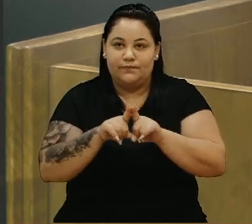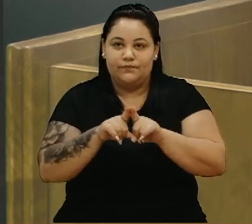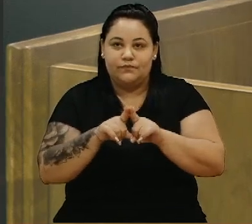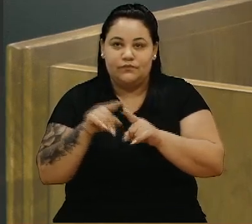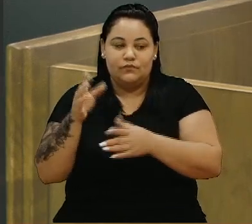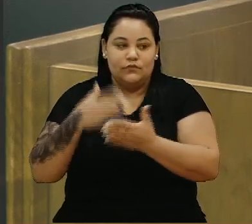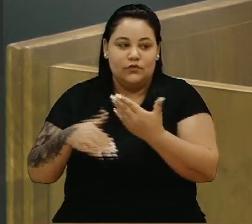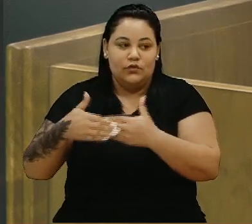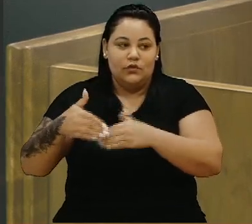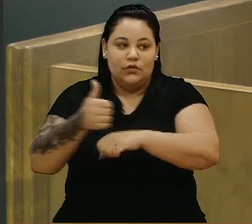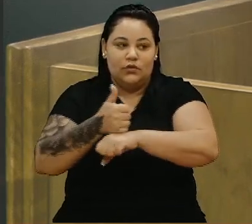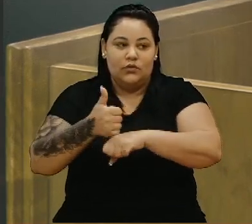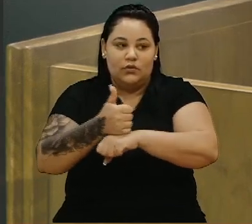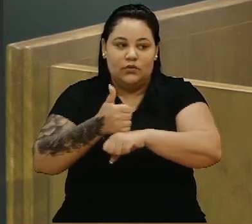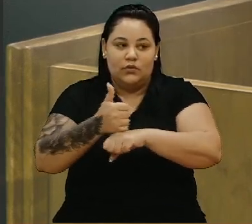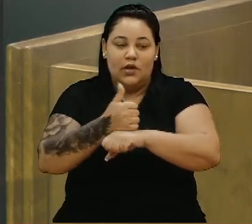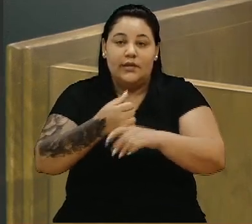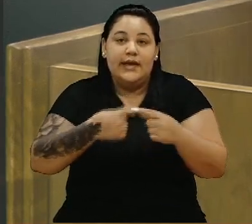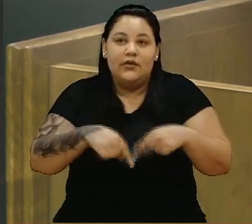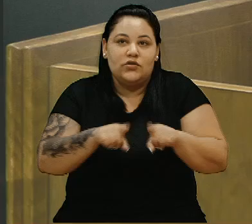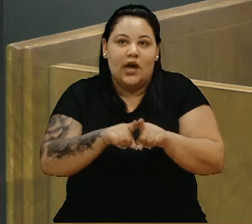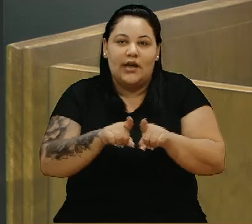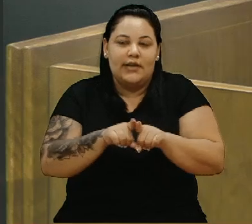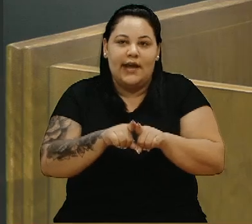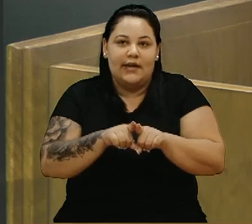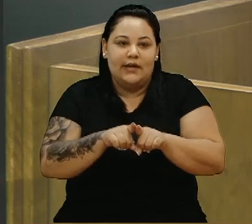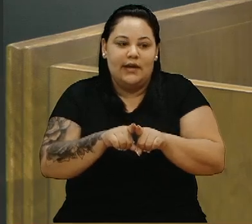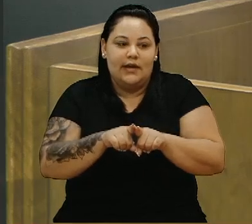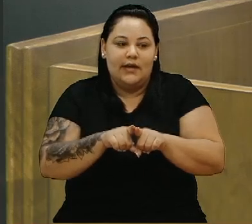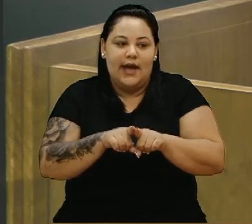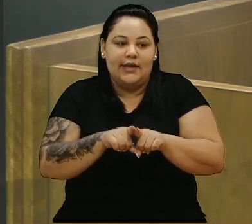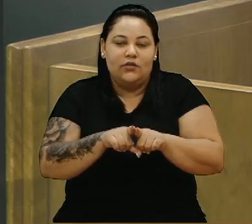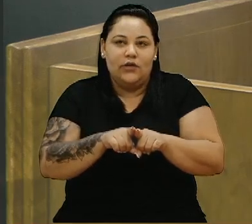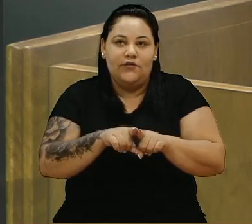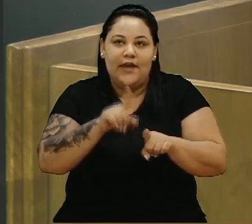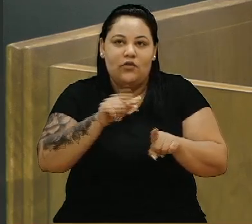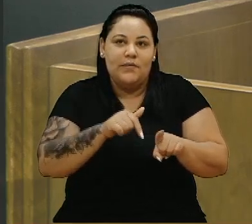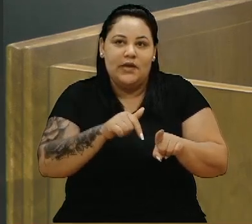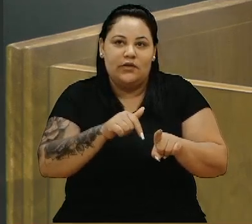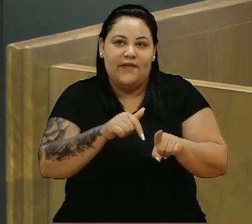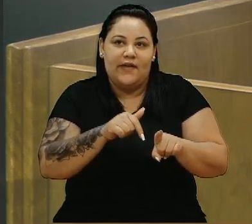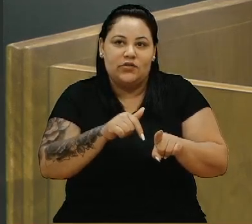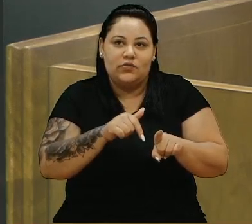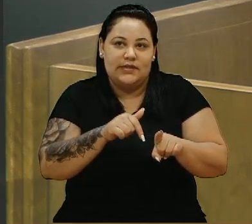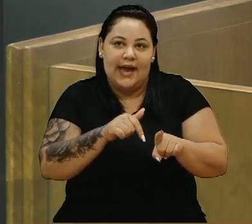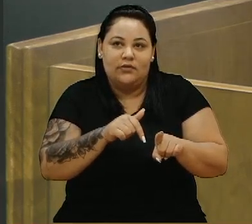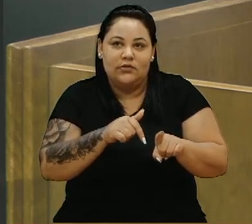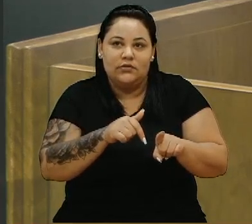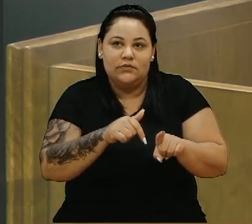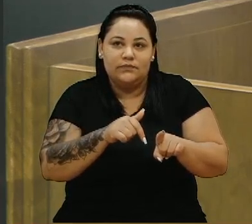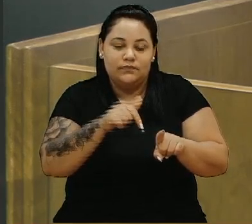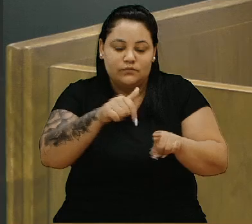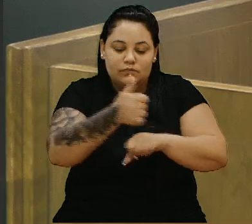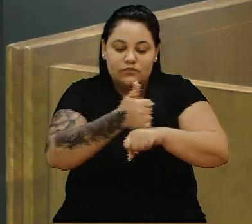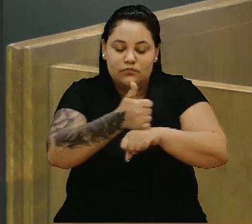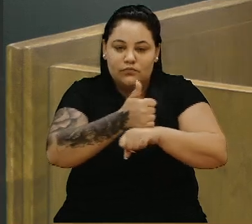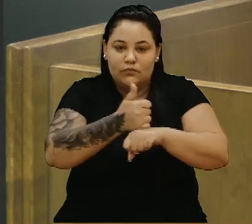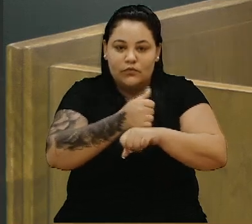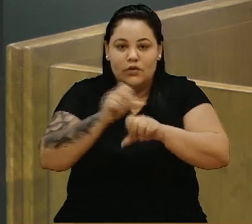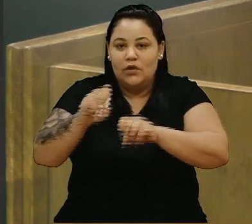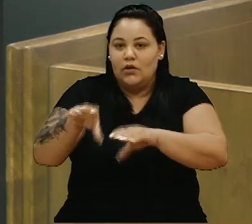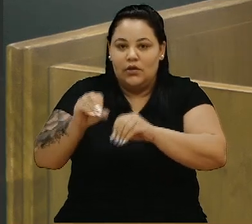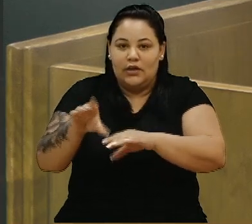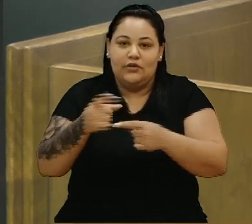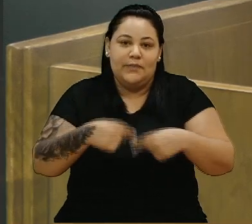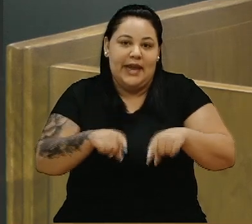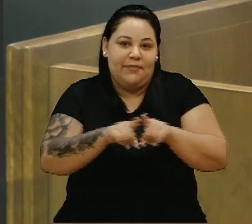todos os profissionais da educação, porque hoje merendeiras e higienizadoras também são considerados profissionais da educação,